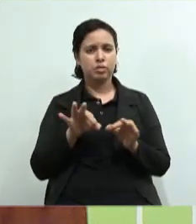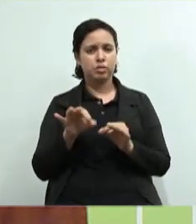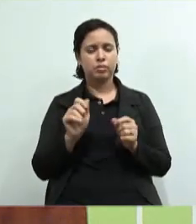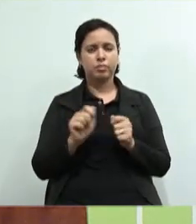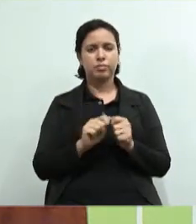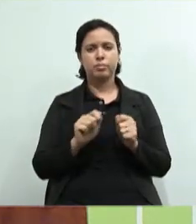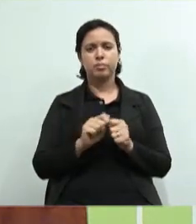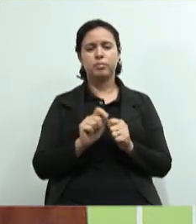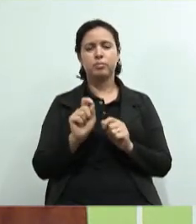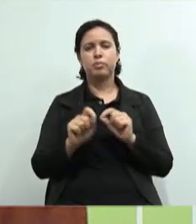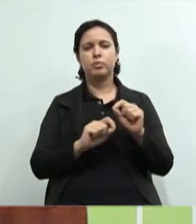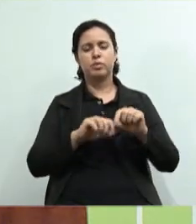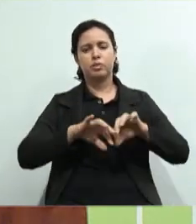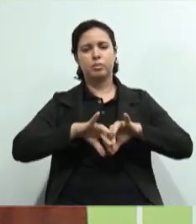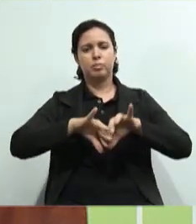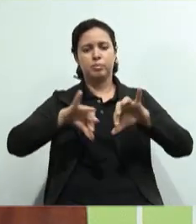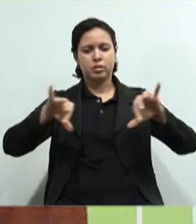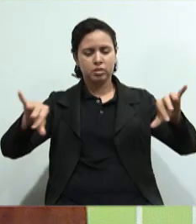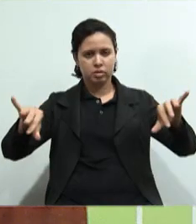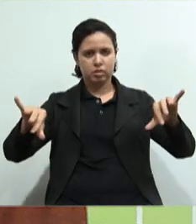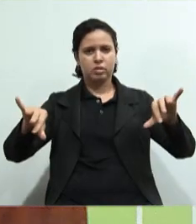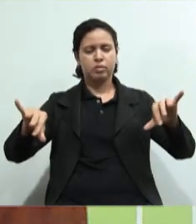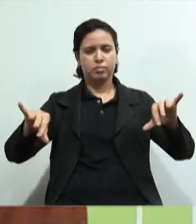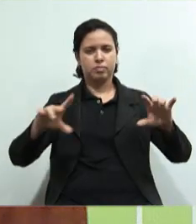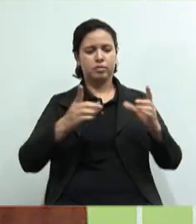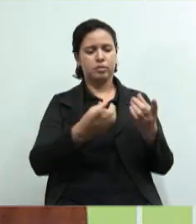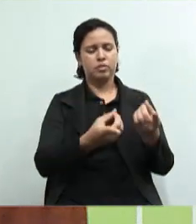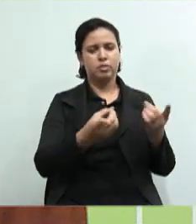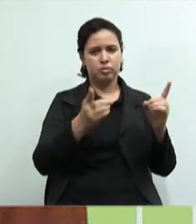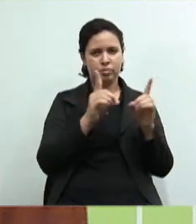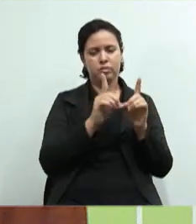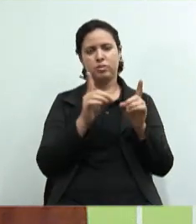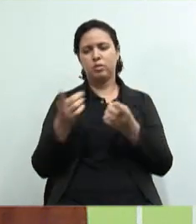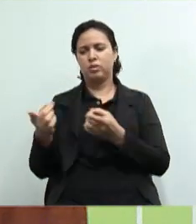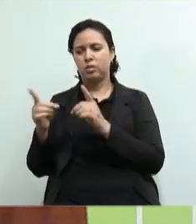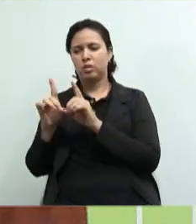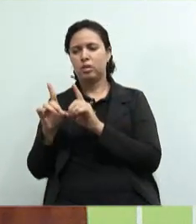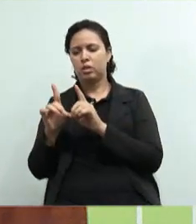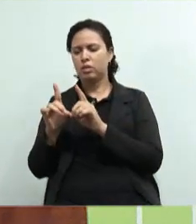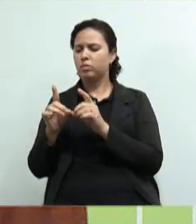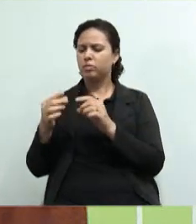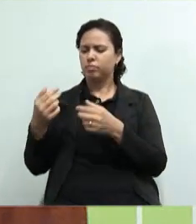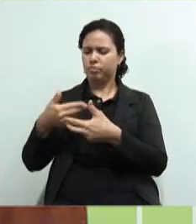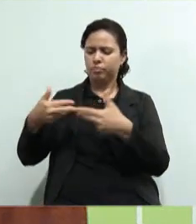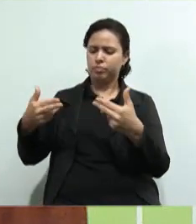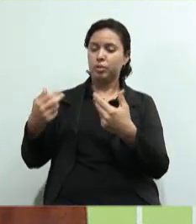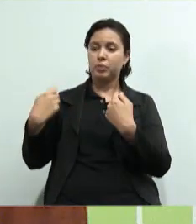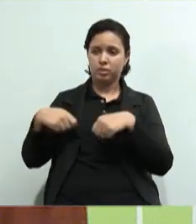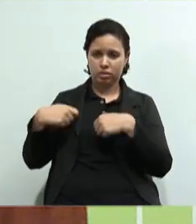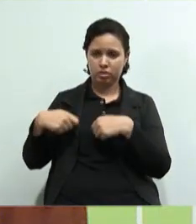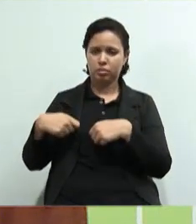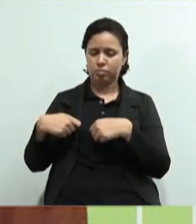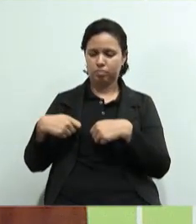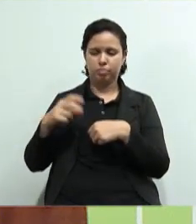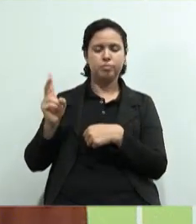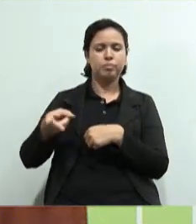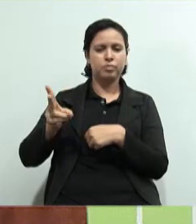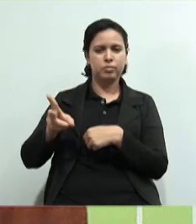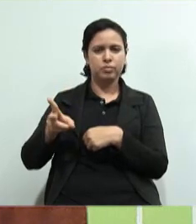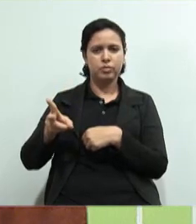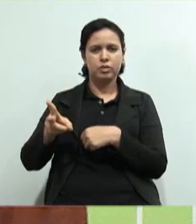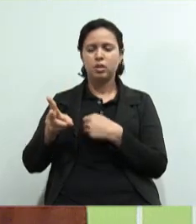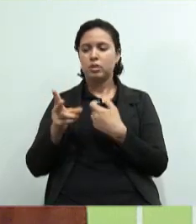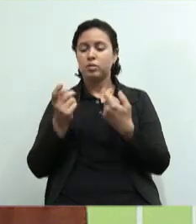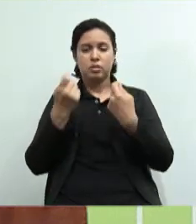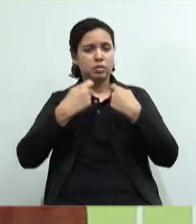fazem o quê? Elas separam, cada setor separa. Preciso disso? Sim, preciso, deixa aqui. O que eu